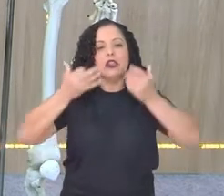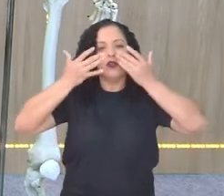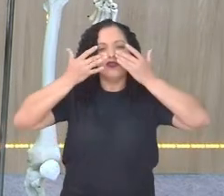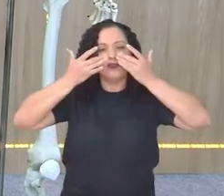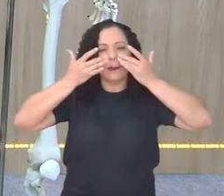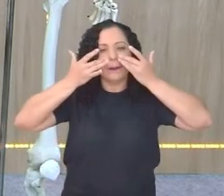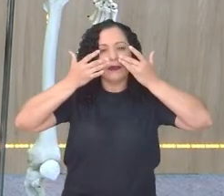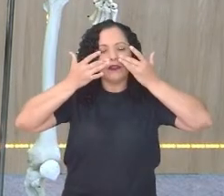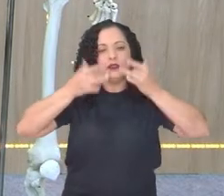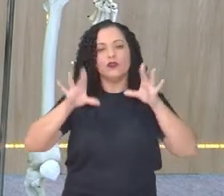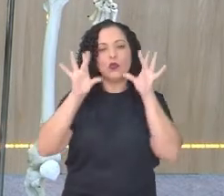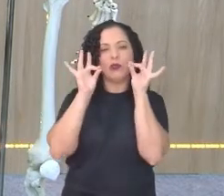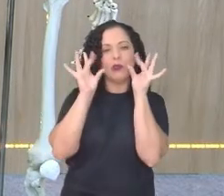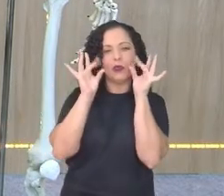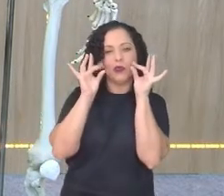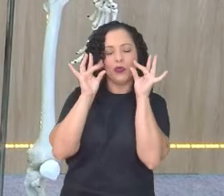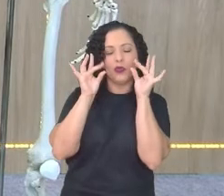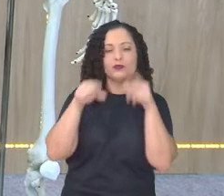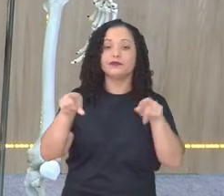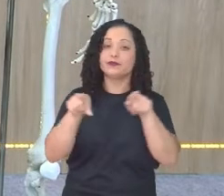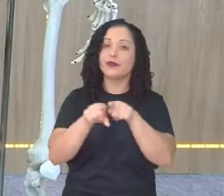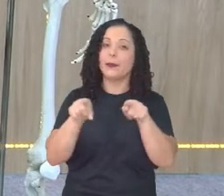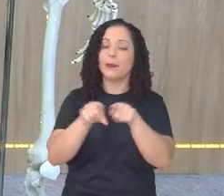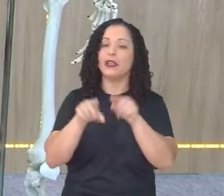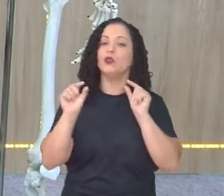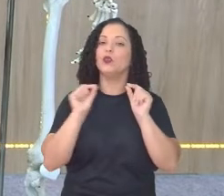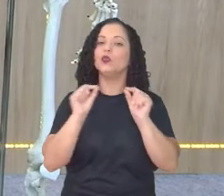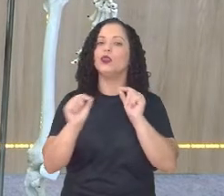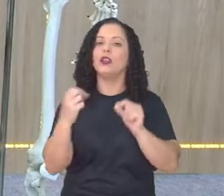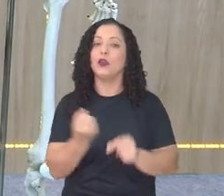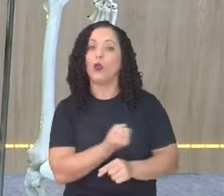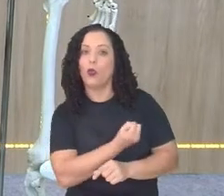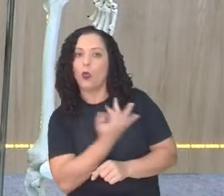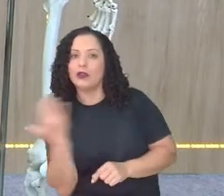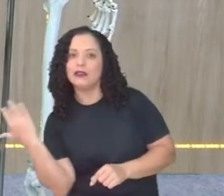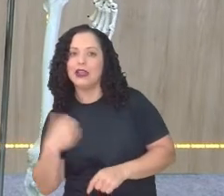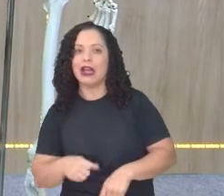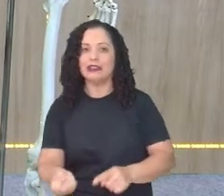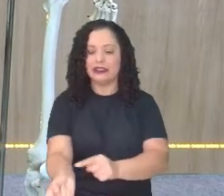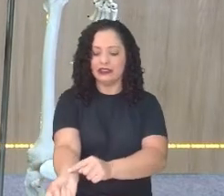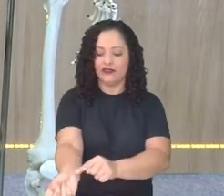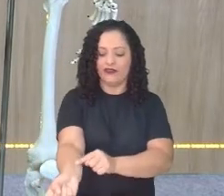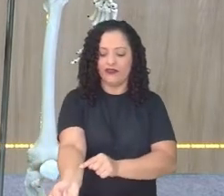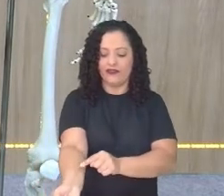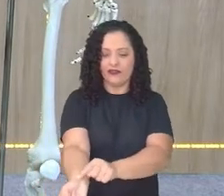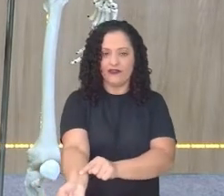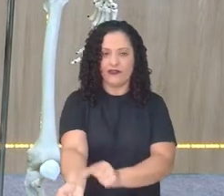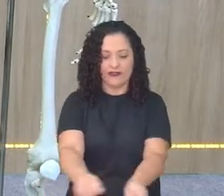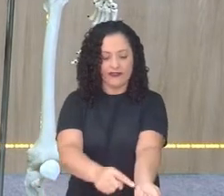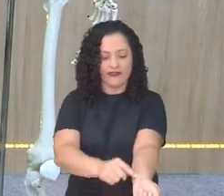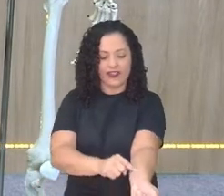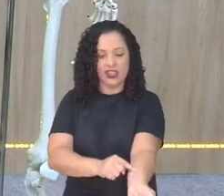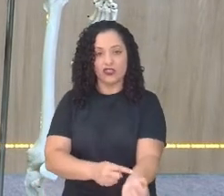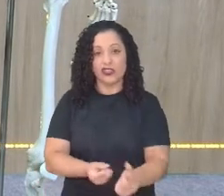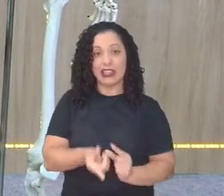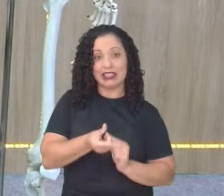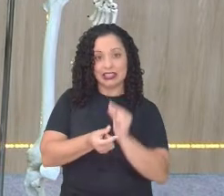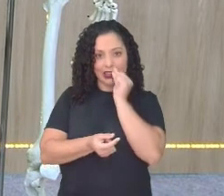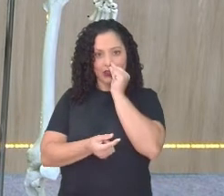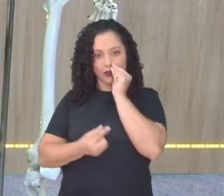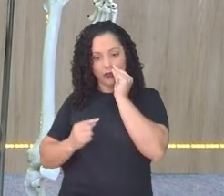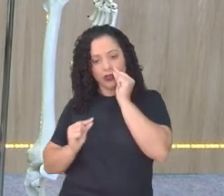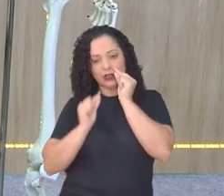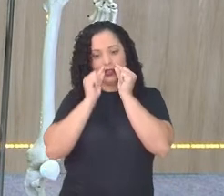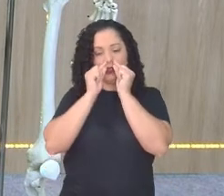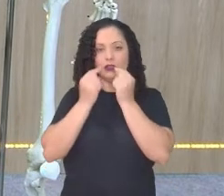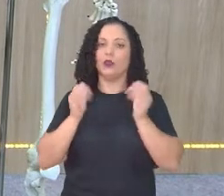o muco e também a questão de uma quantidade de vasos sanguíneos. Por isso que o cuidado de não estar colocando nenhum